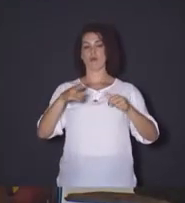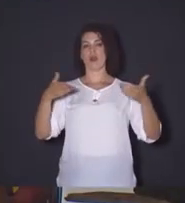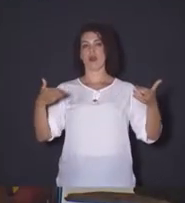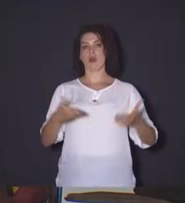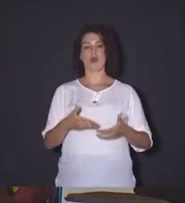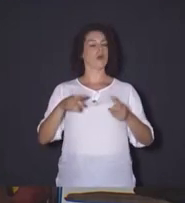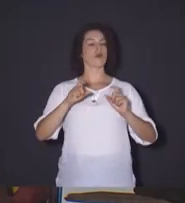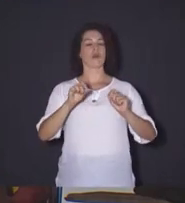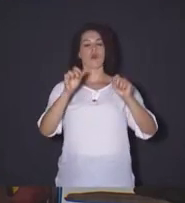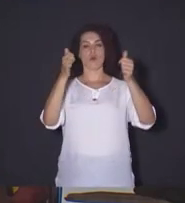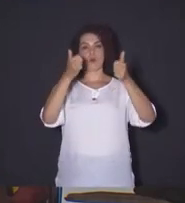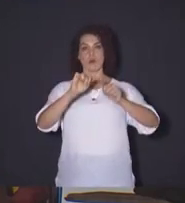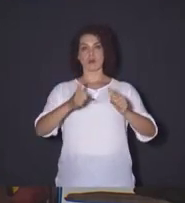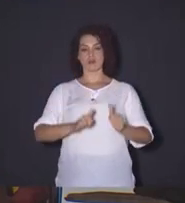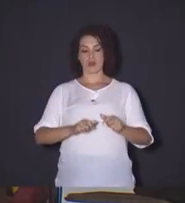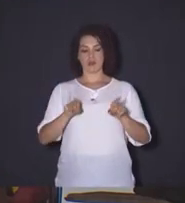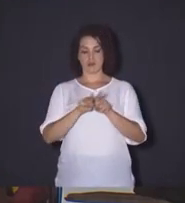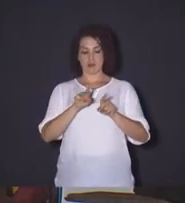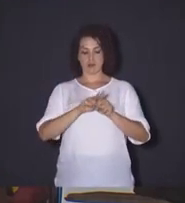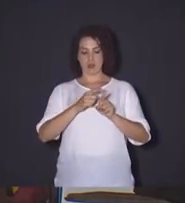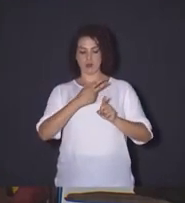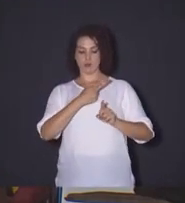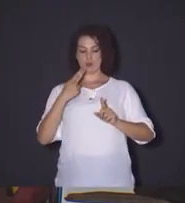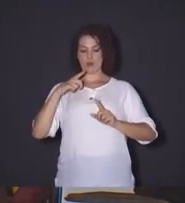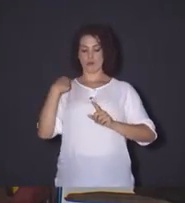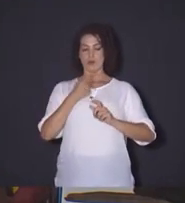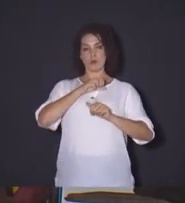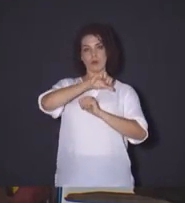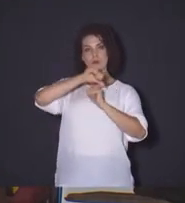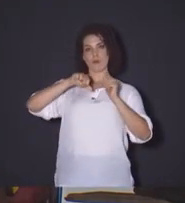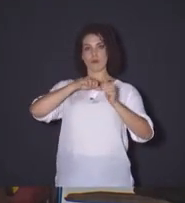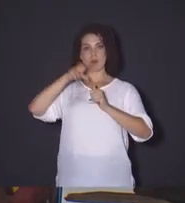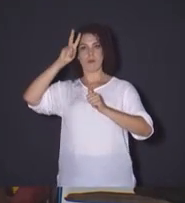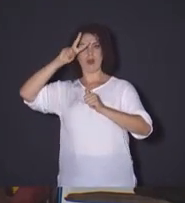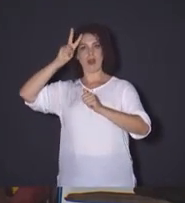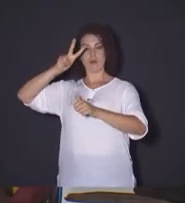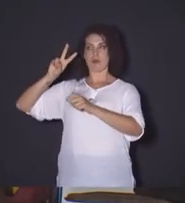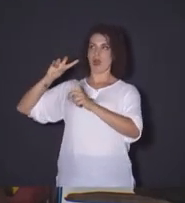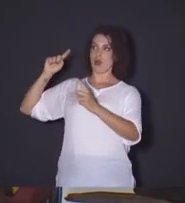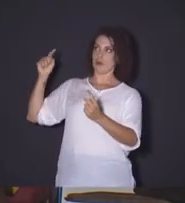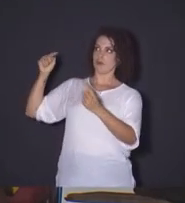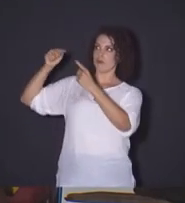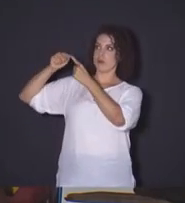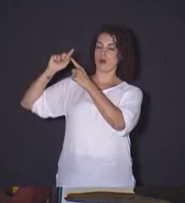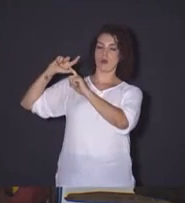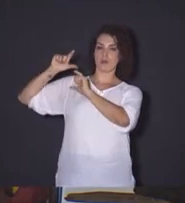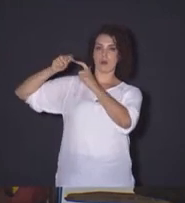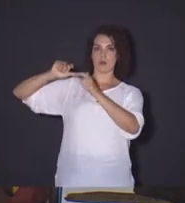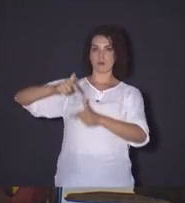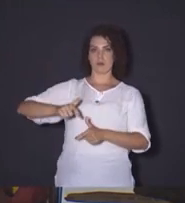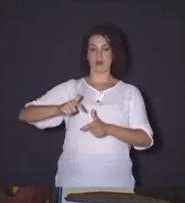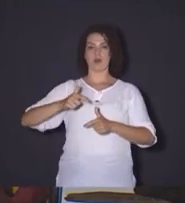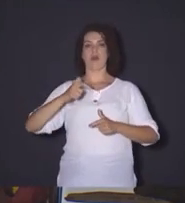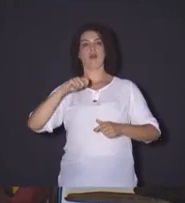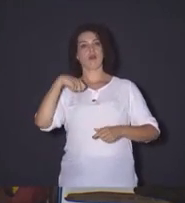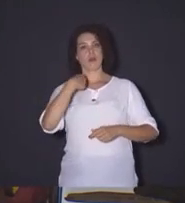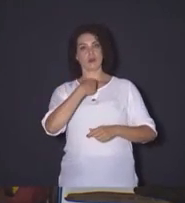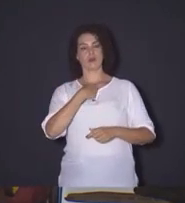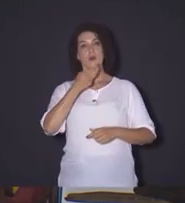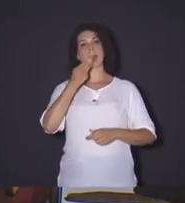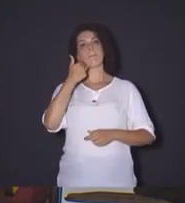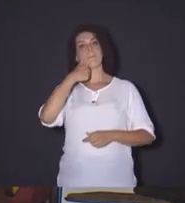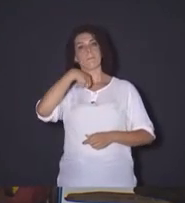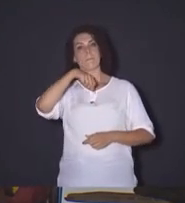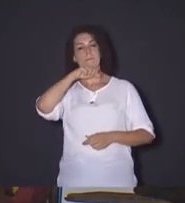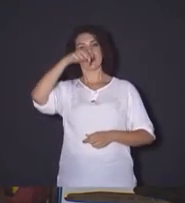é o meu nome dentro do do terreno meu cargo é um momento que significa a mesma coisa que ele agora está eu sou a mãe de santo do terreiro são